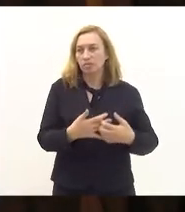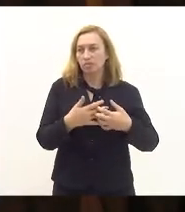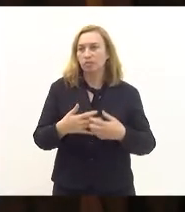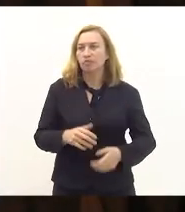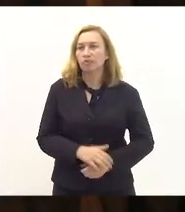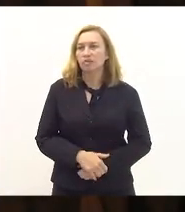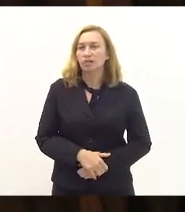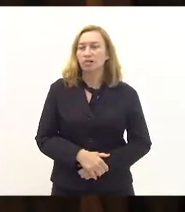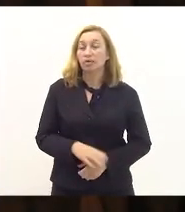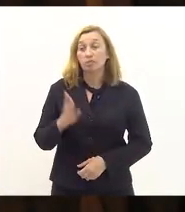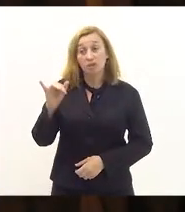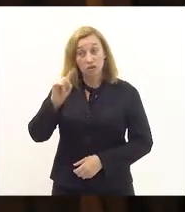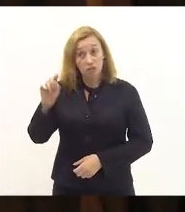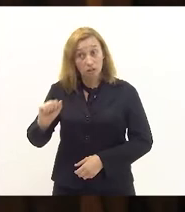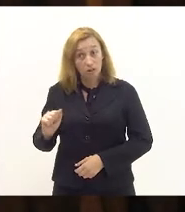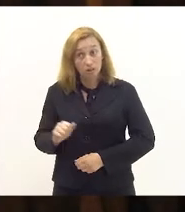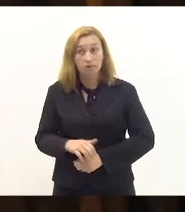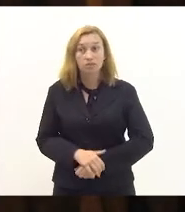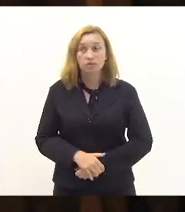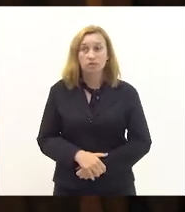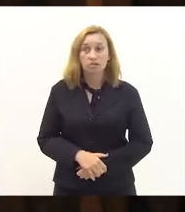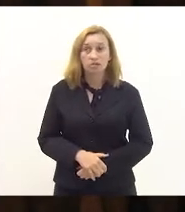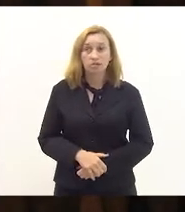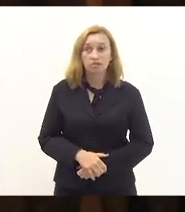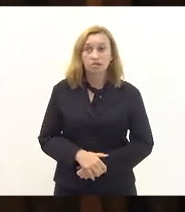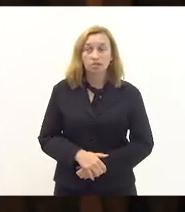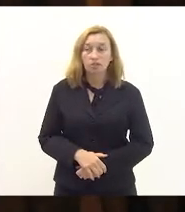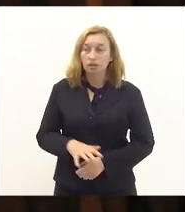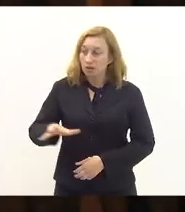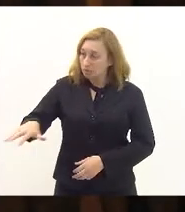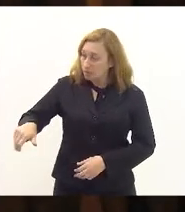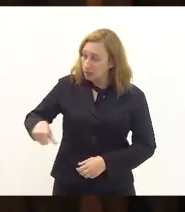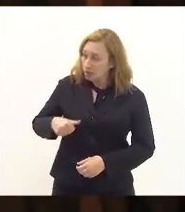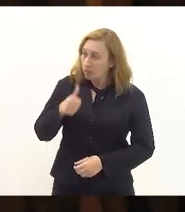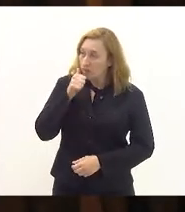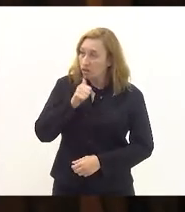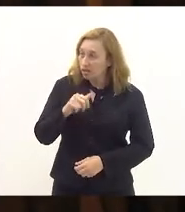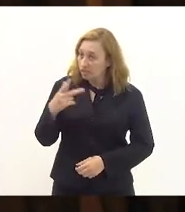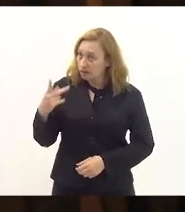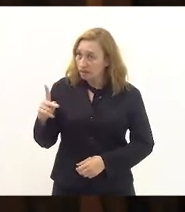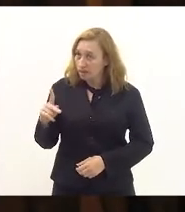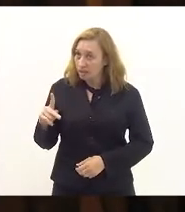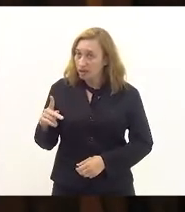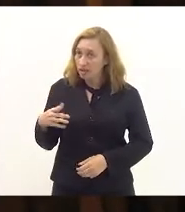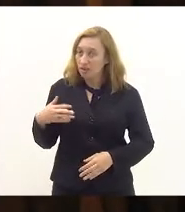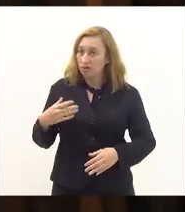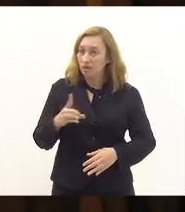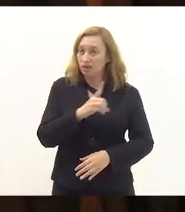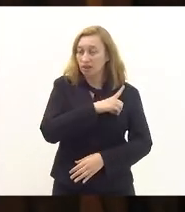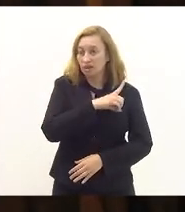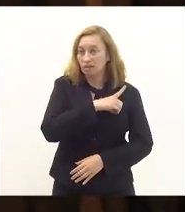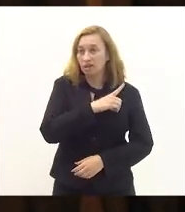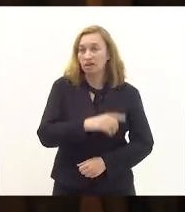O Brizola pegou a mulher dele e foi para a delegacia